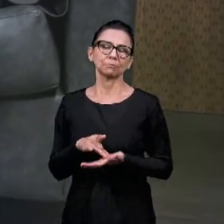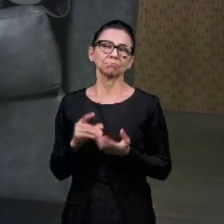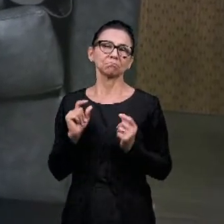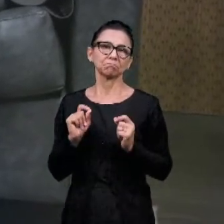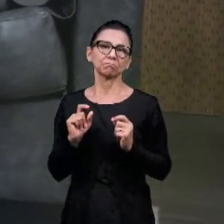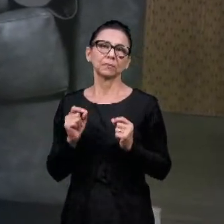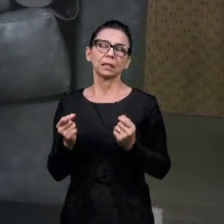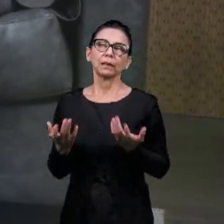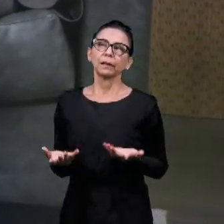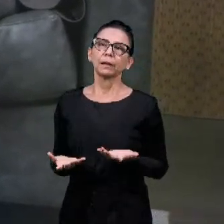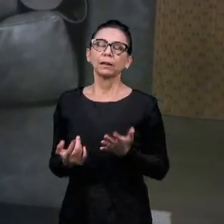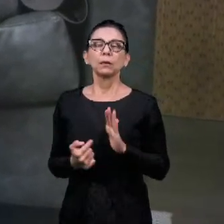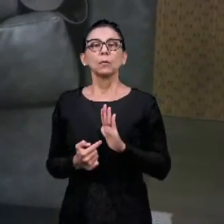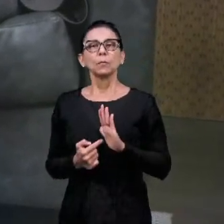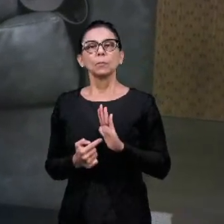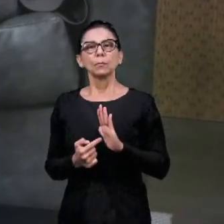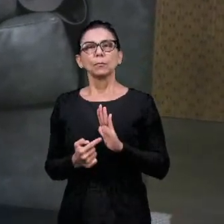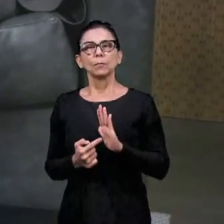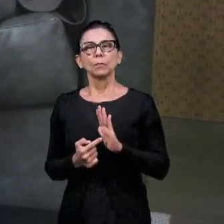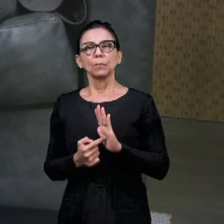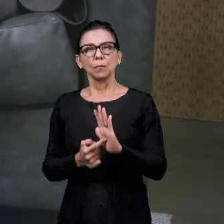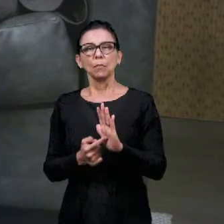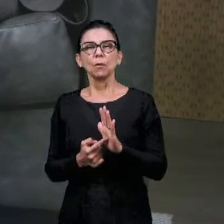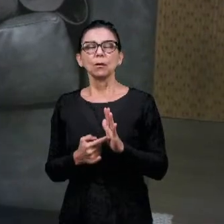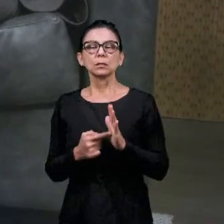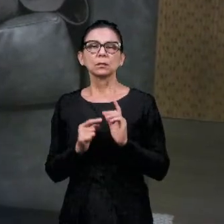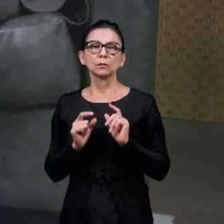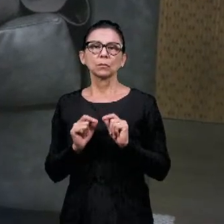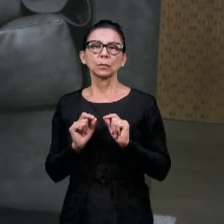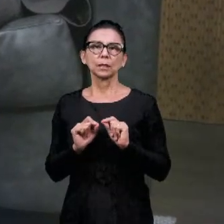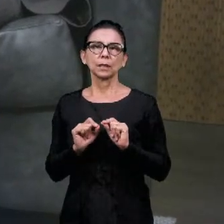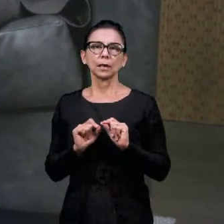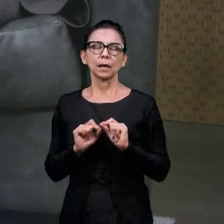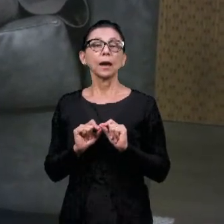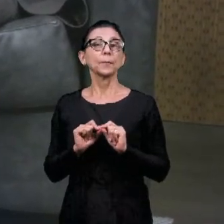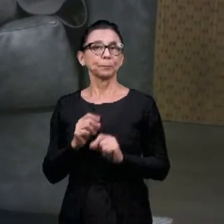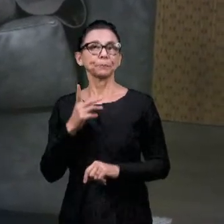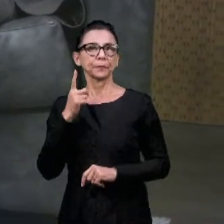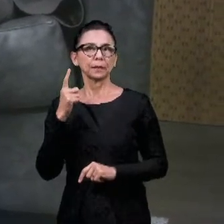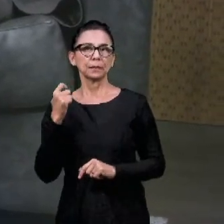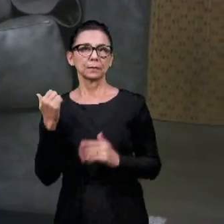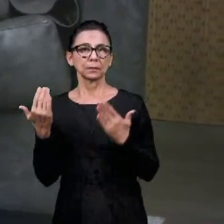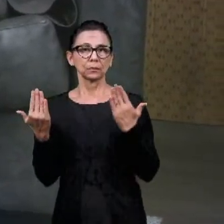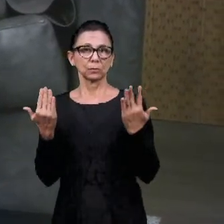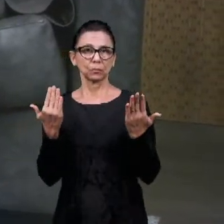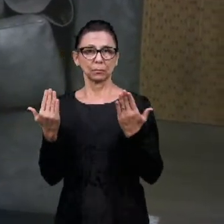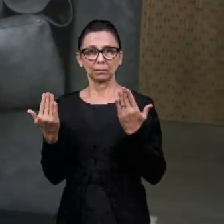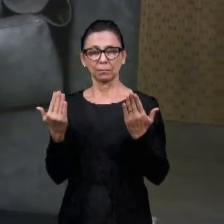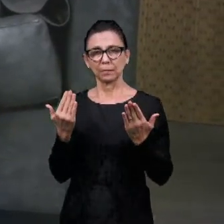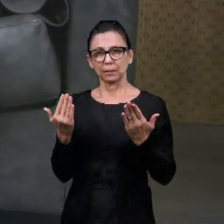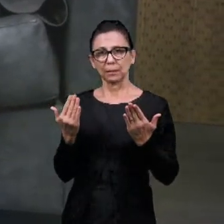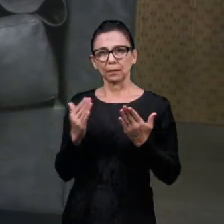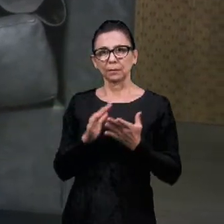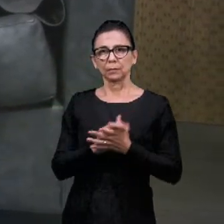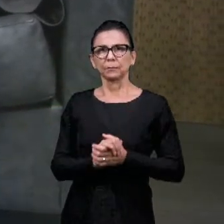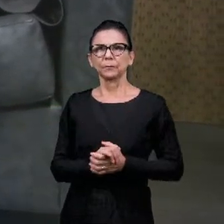demonstra, e é interessante fazer essa comparação, sem querer fugir aqui, ou melhor, vamos usar a